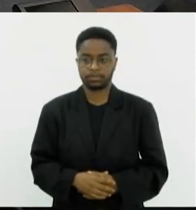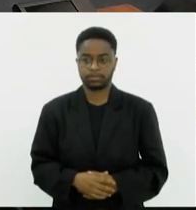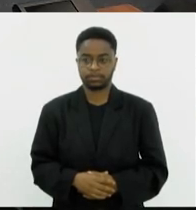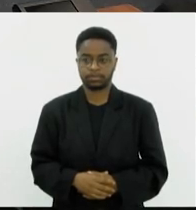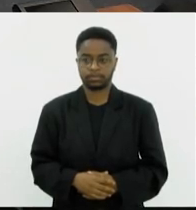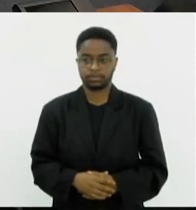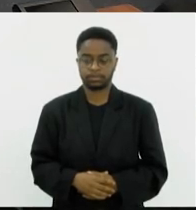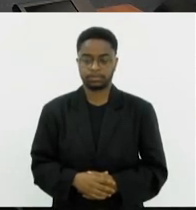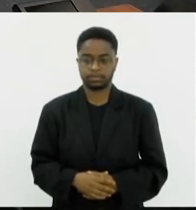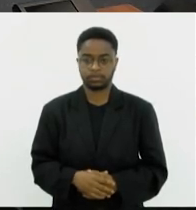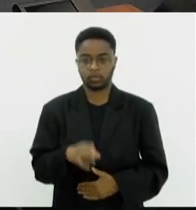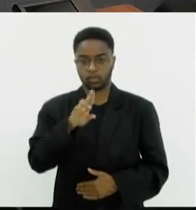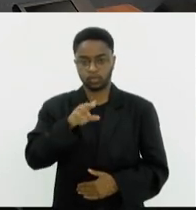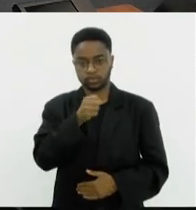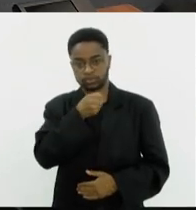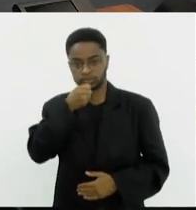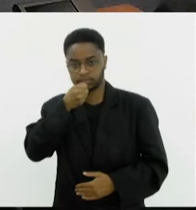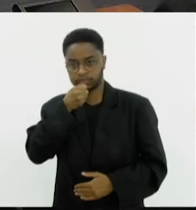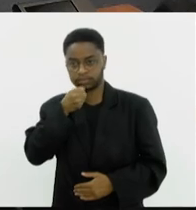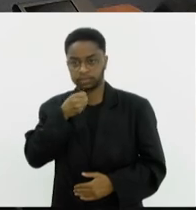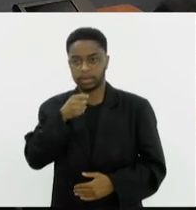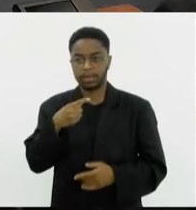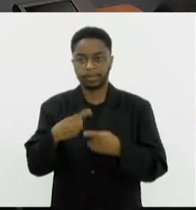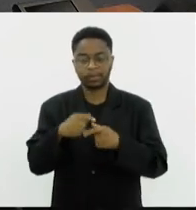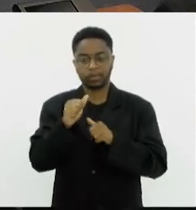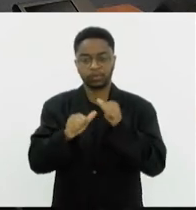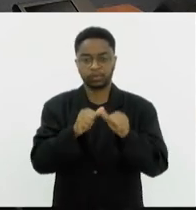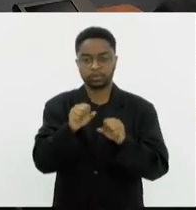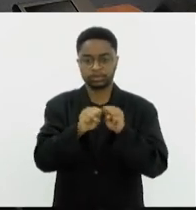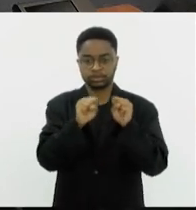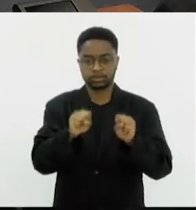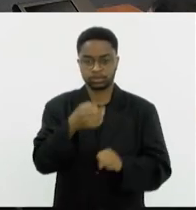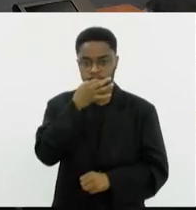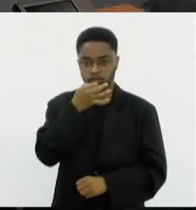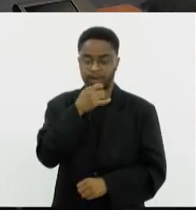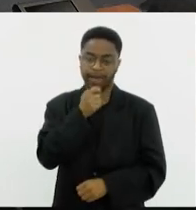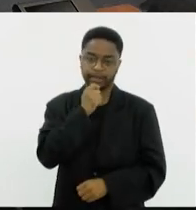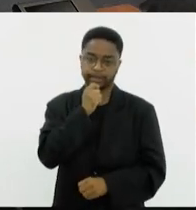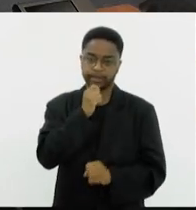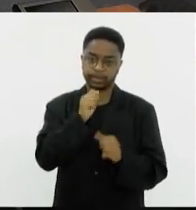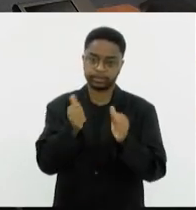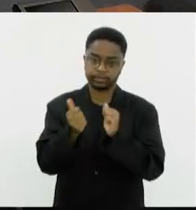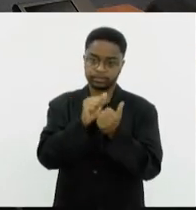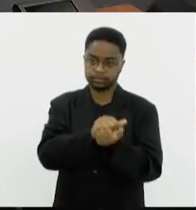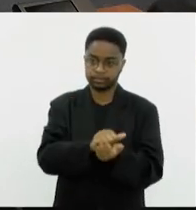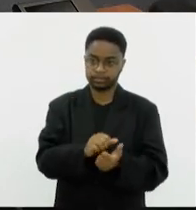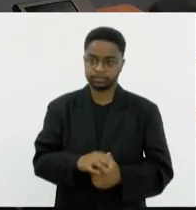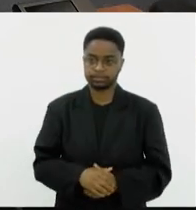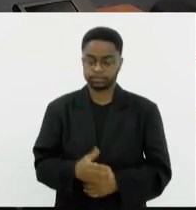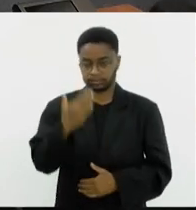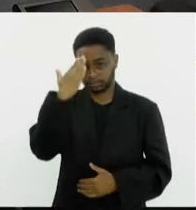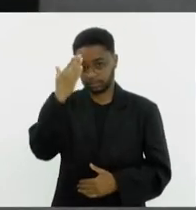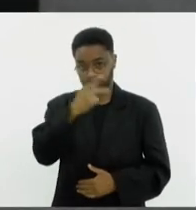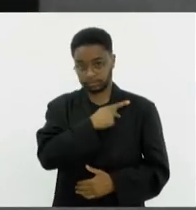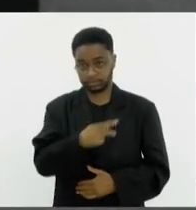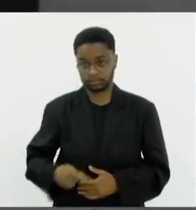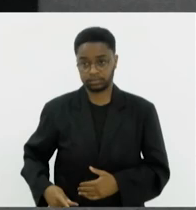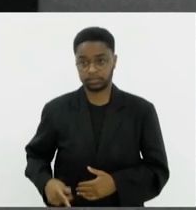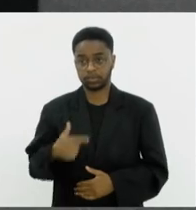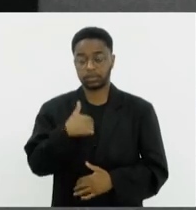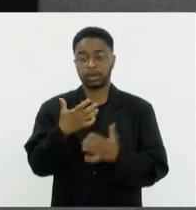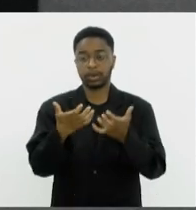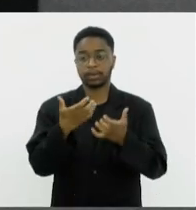Use naquele ali. Nós tivemos a mudança do sistema de som e ainda está em período de adaptação. Obrigado, presidente. Presidente, primeiro eu queria